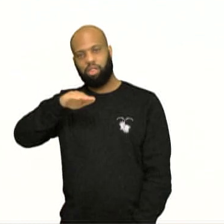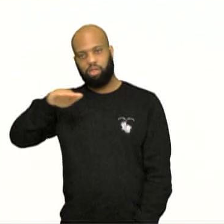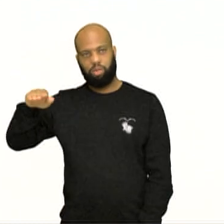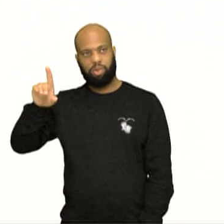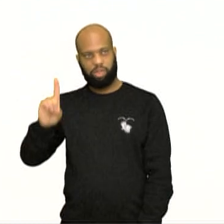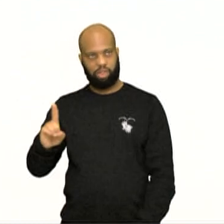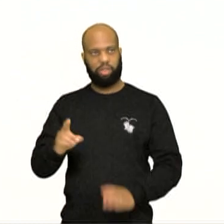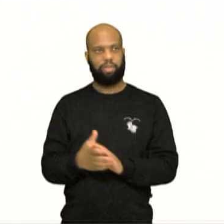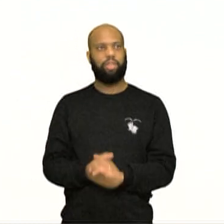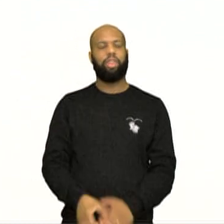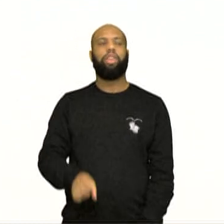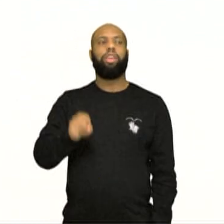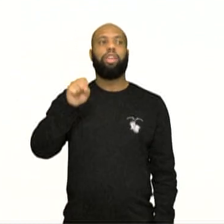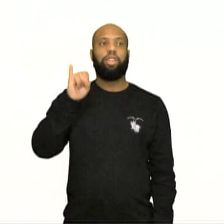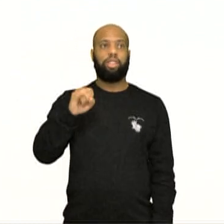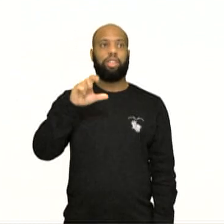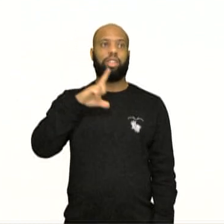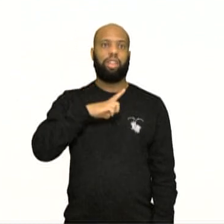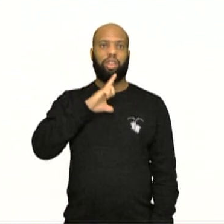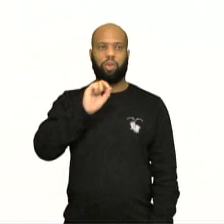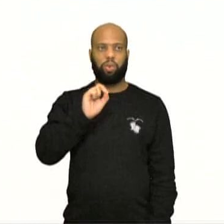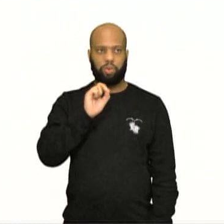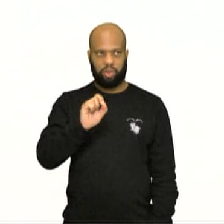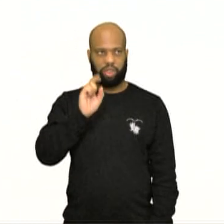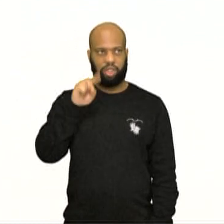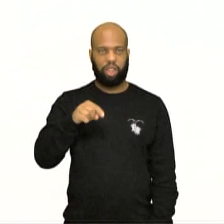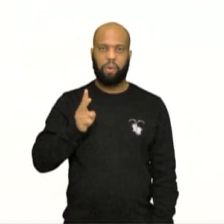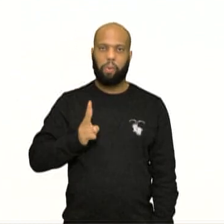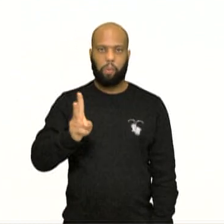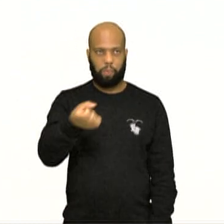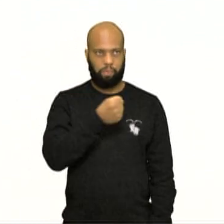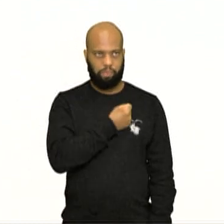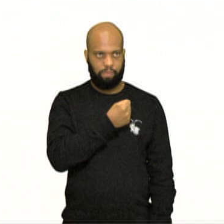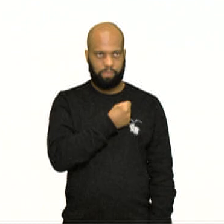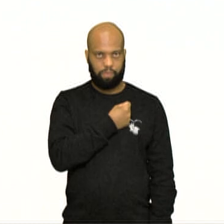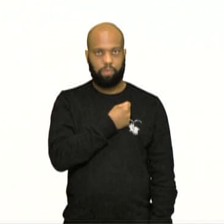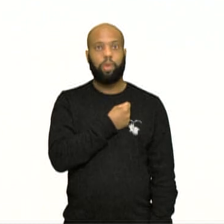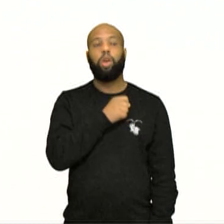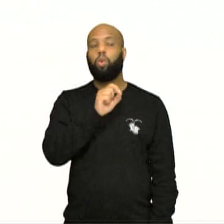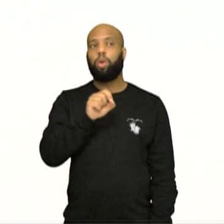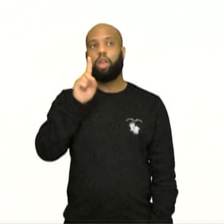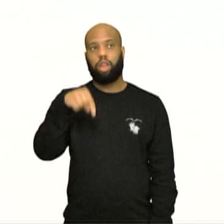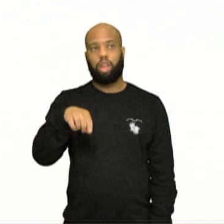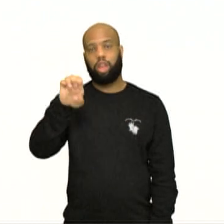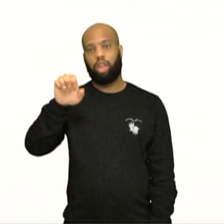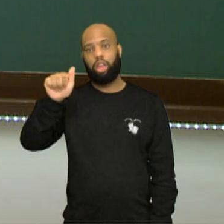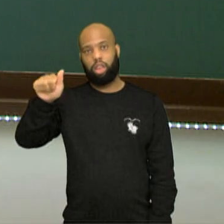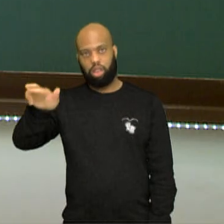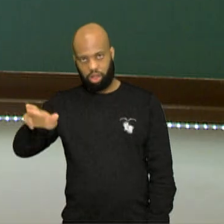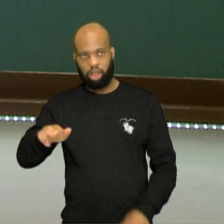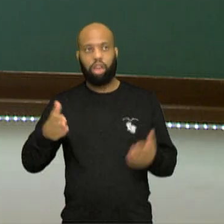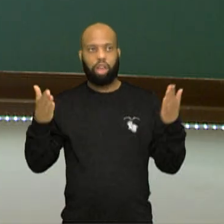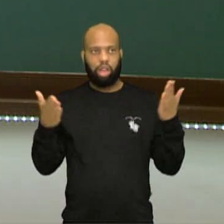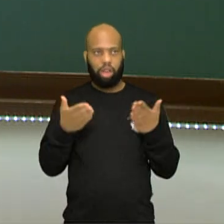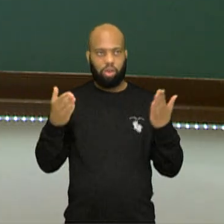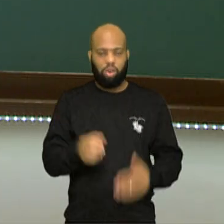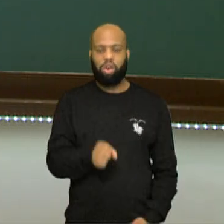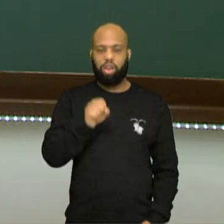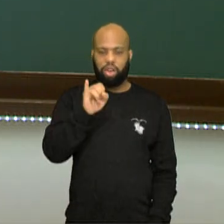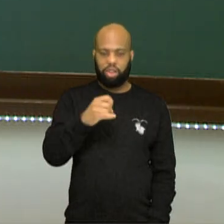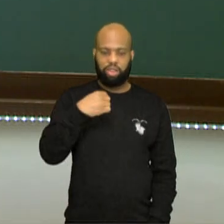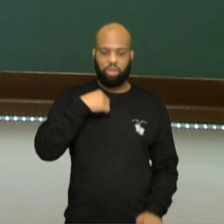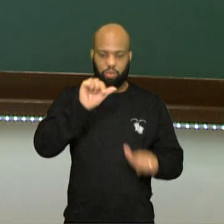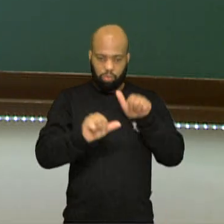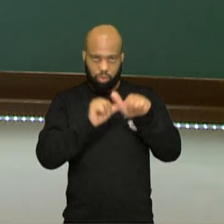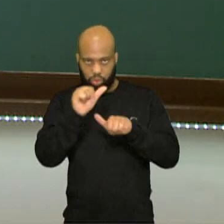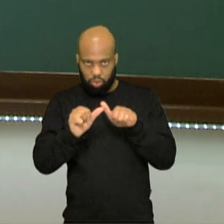né? A constante dielétrica é epsilon do ar. Agora, quando eu mudo, né, do